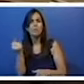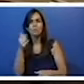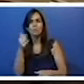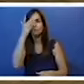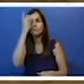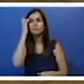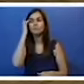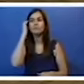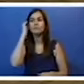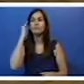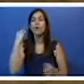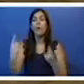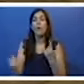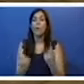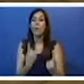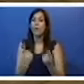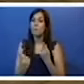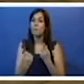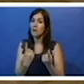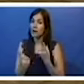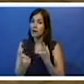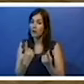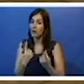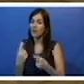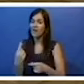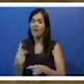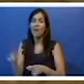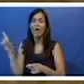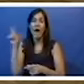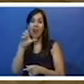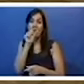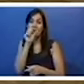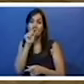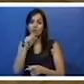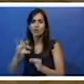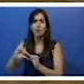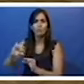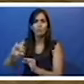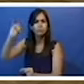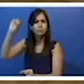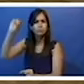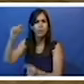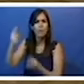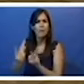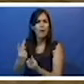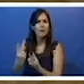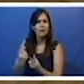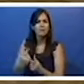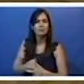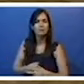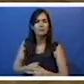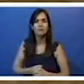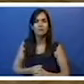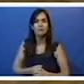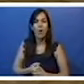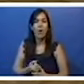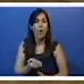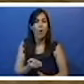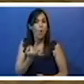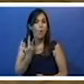em comparação com a laranja olha lá as contas